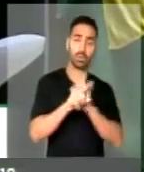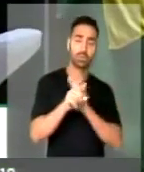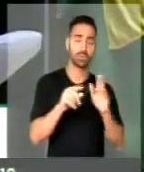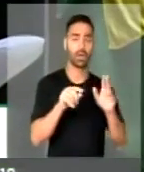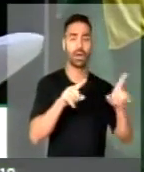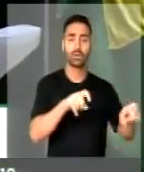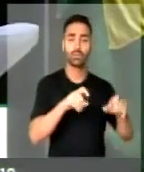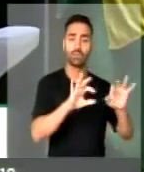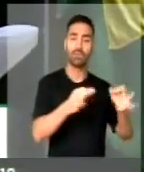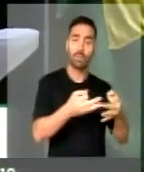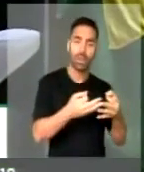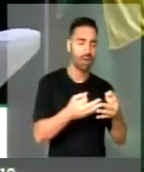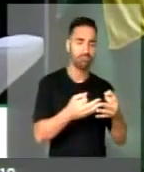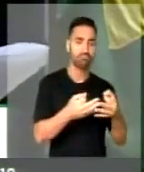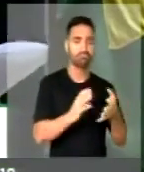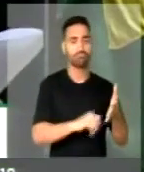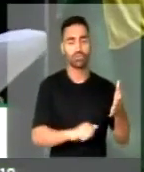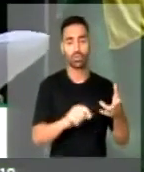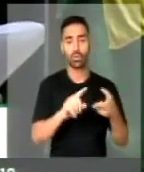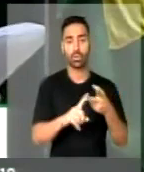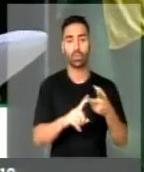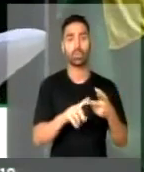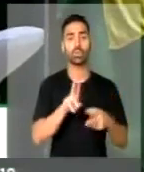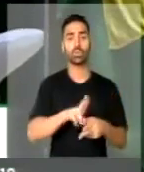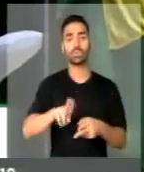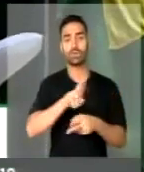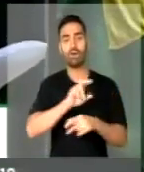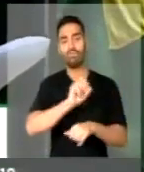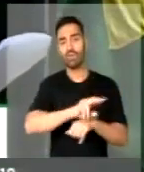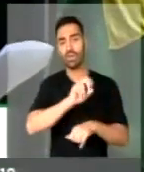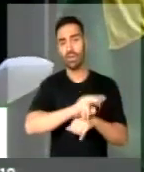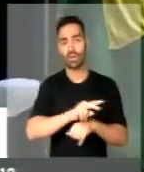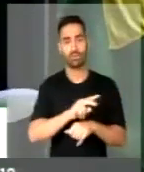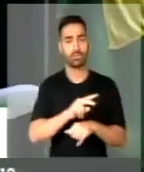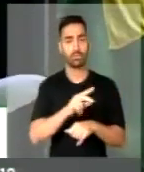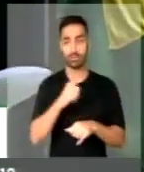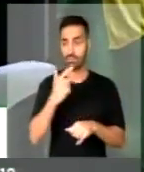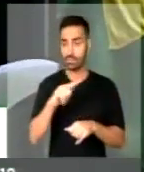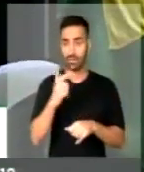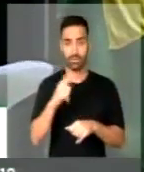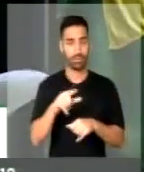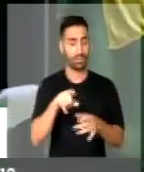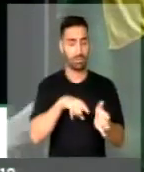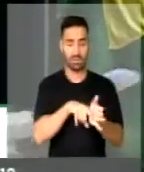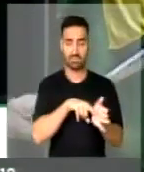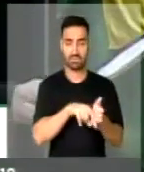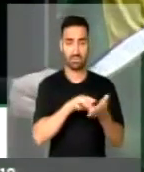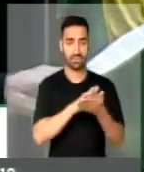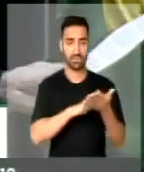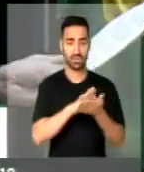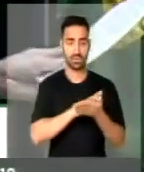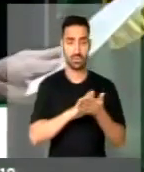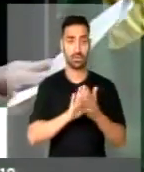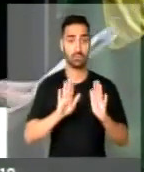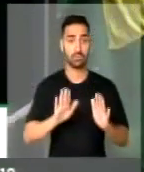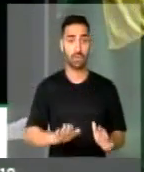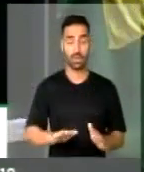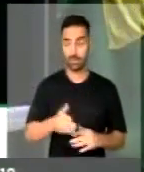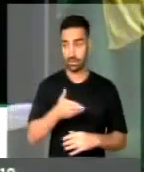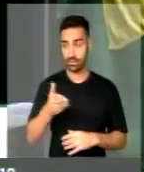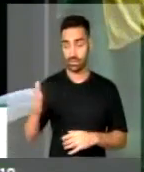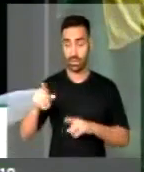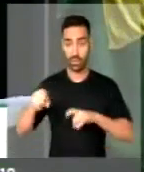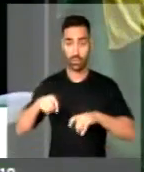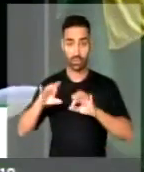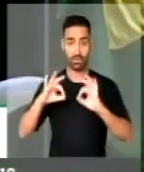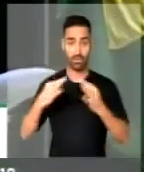familiar, em especial na sua essência, o uso dos agrotóxicos, não fazem mais parte do levantamento. Mas, senhores, a agricultura